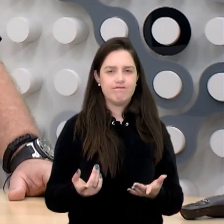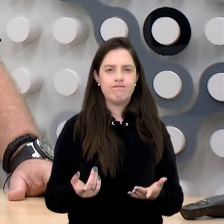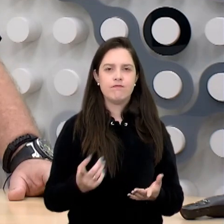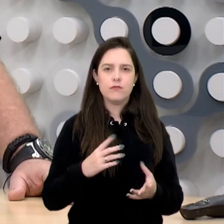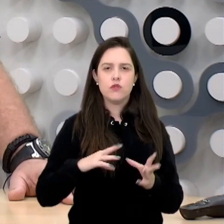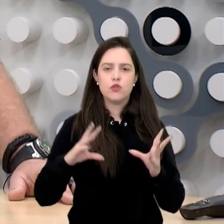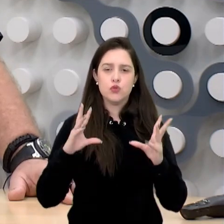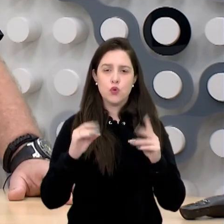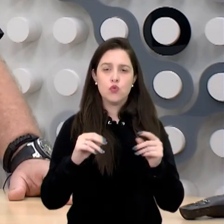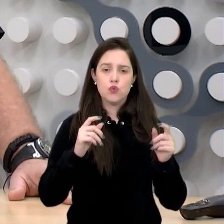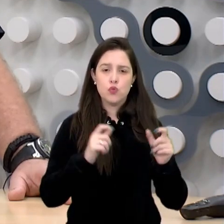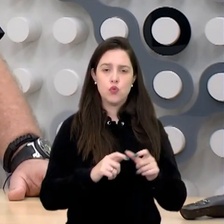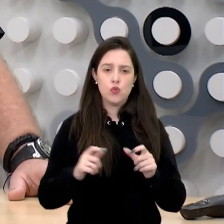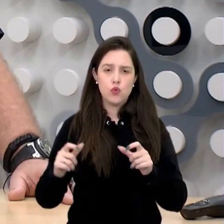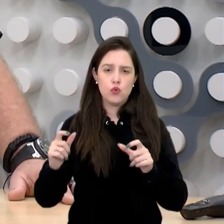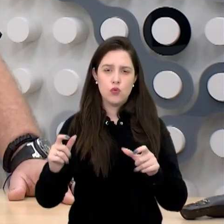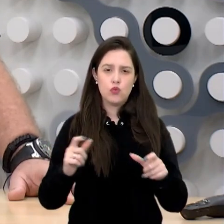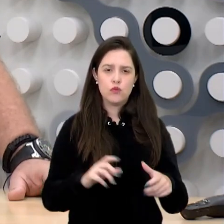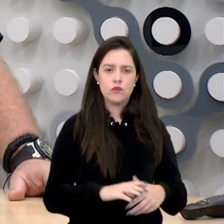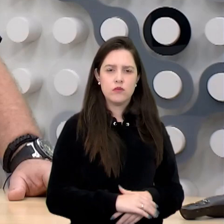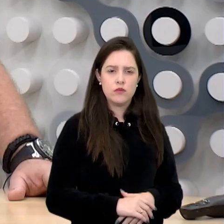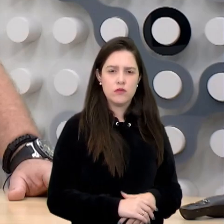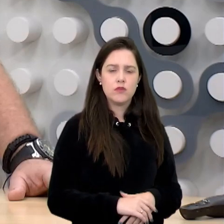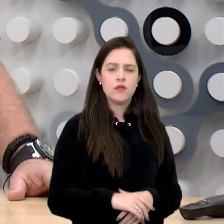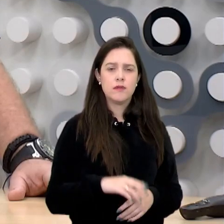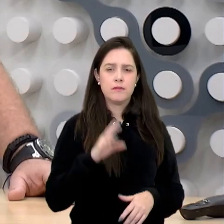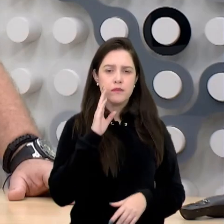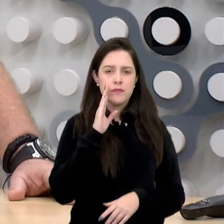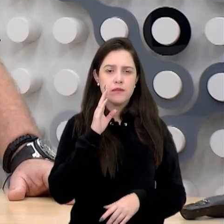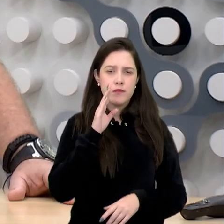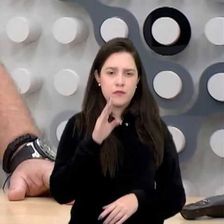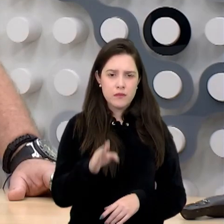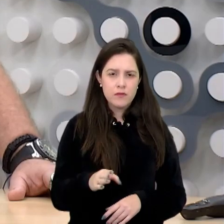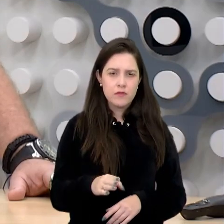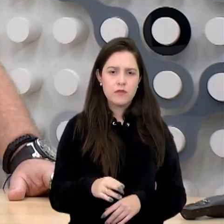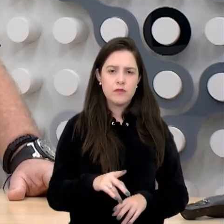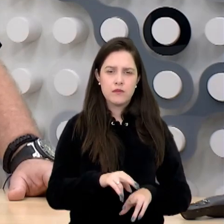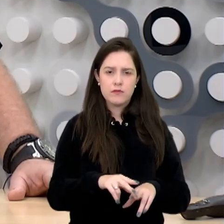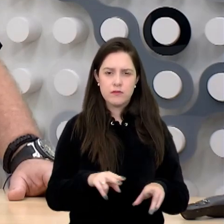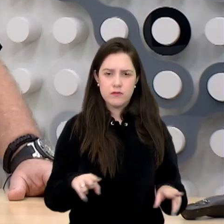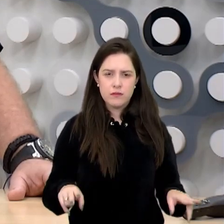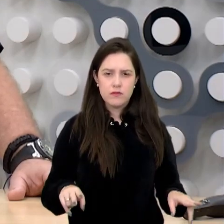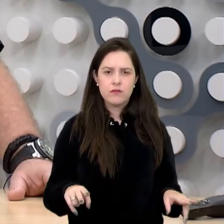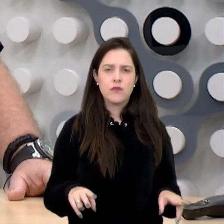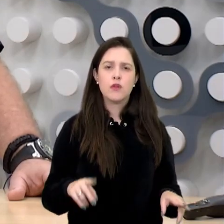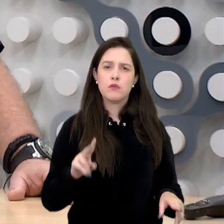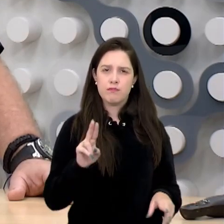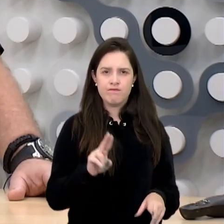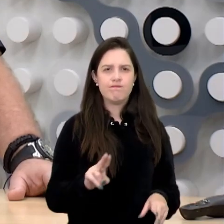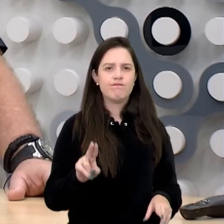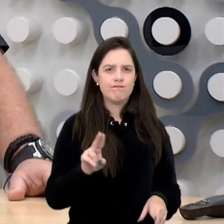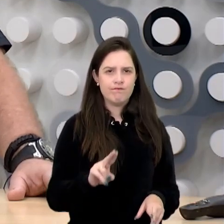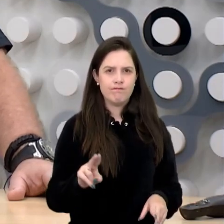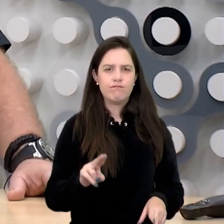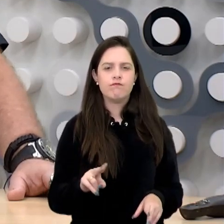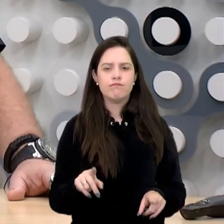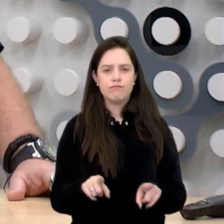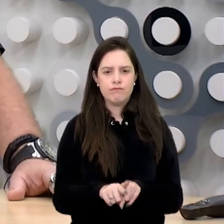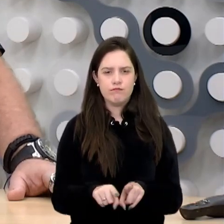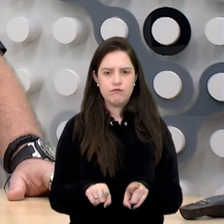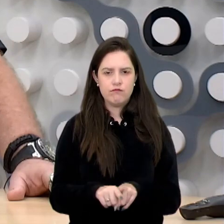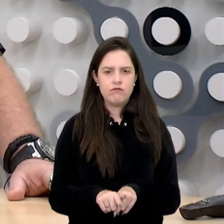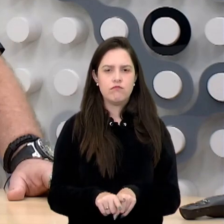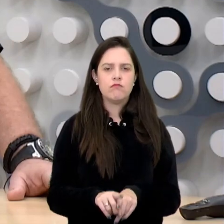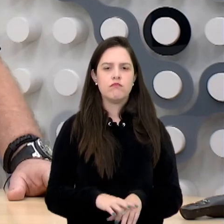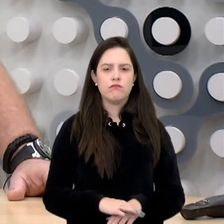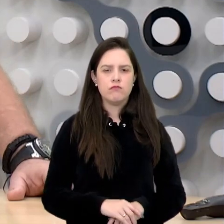Tanto o gás, o petróleo aí, principalmente aí, que são combustíveis fósseis muito utilizados, e o carvão mineral também, né? Não esqueça aí do